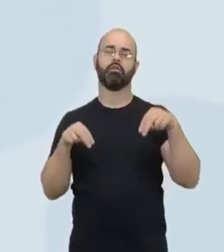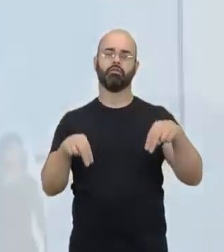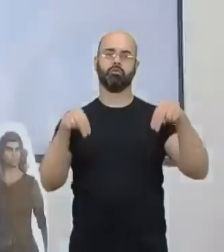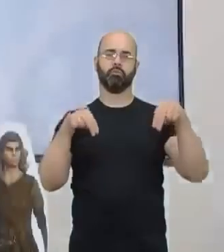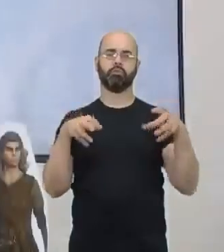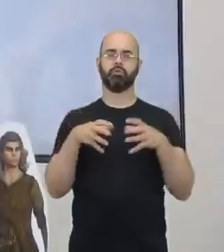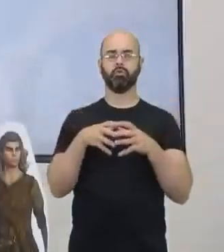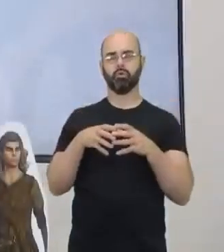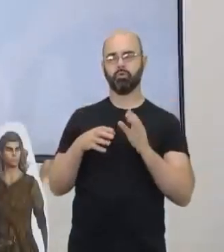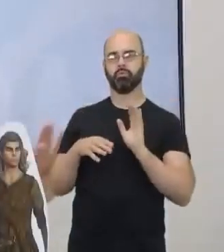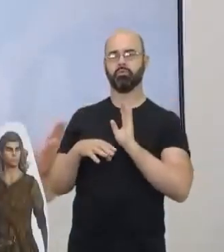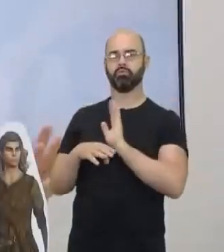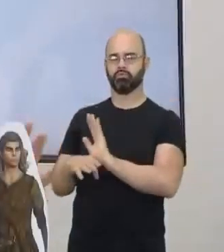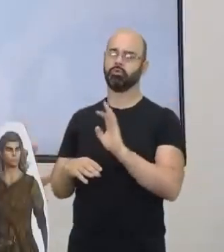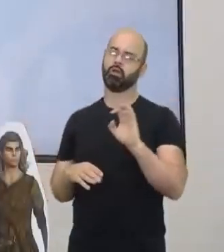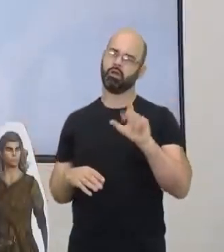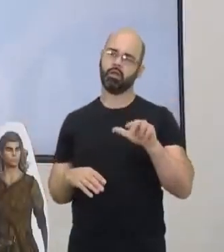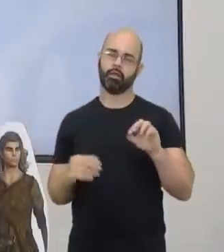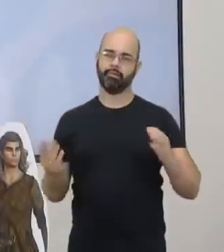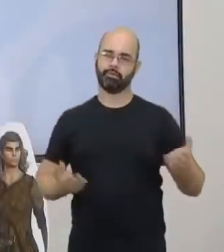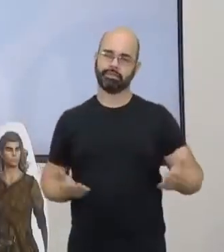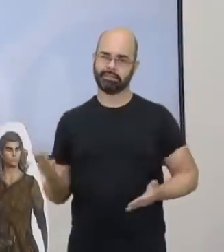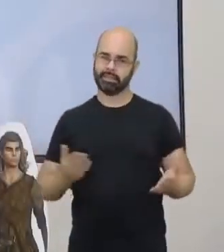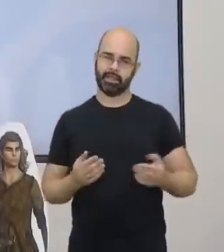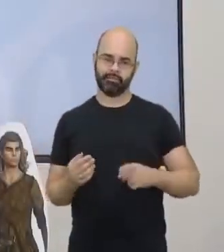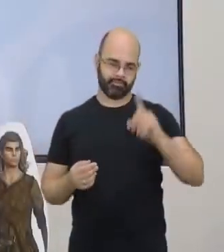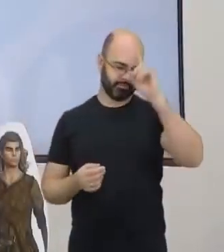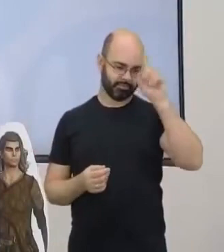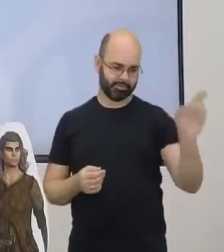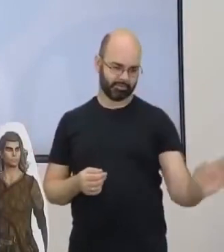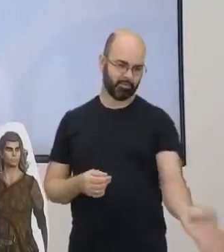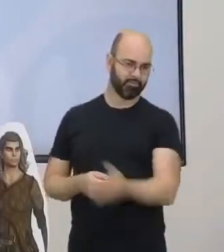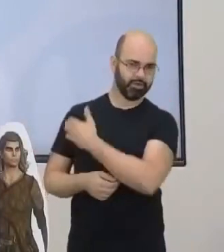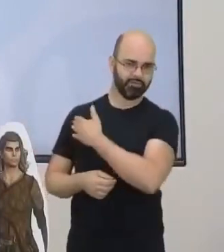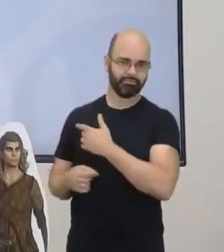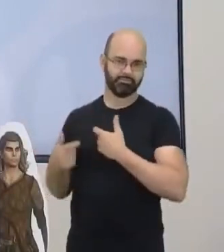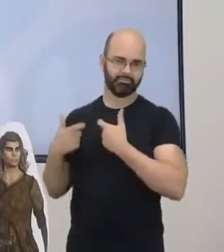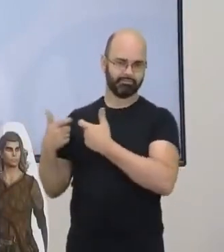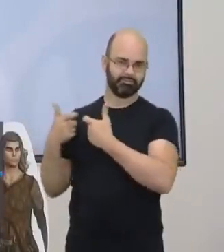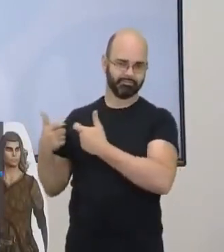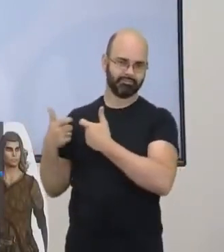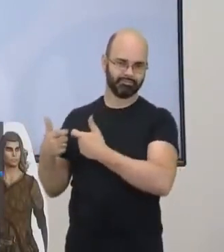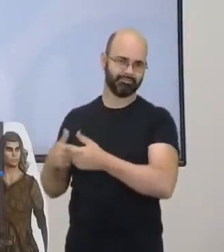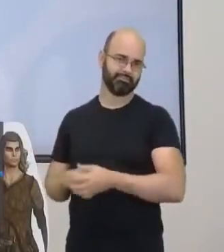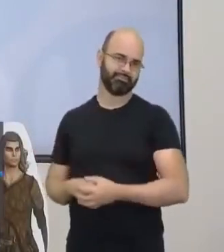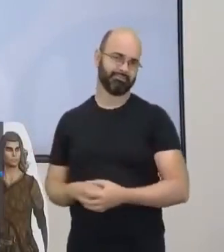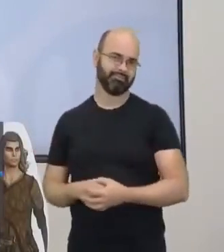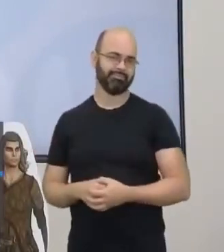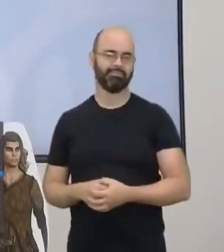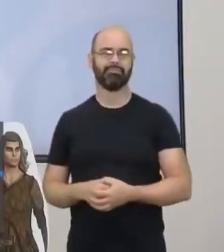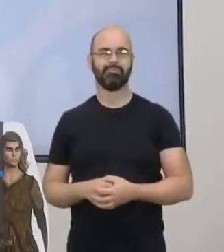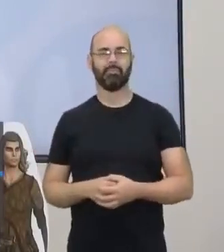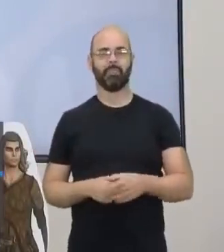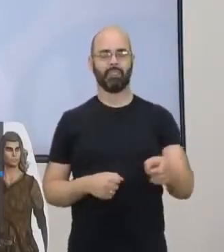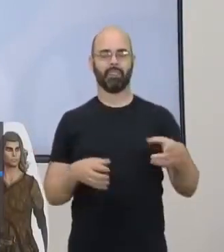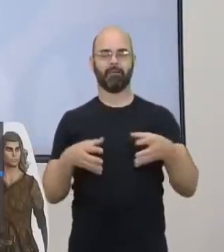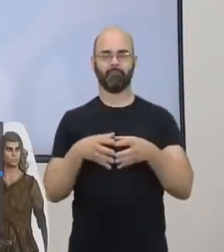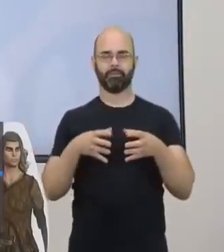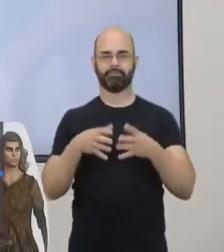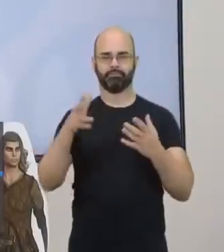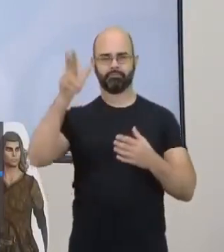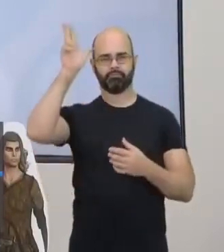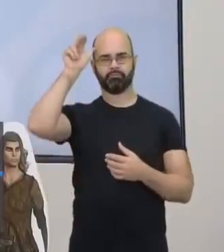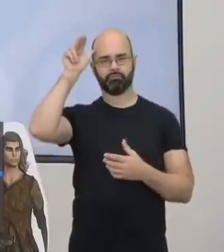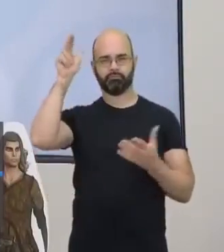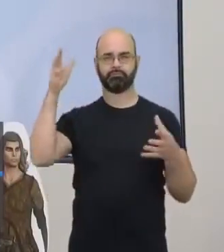lutar sozinhos, eles colocam os servos para lutar, tá bom? Então os nobres, eles são os cavalheiros, são eles que são responsáveis ali